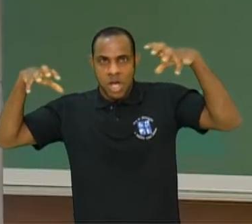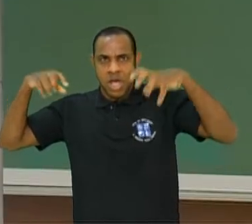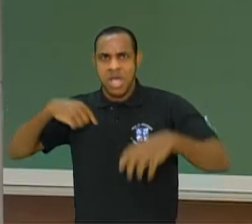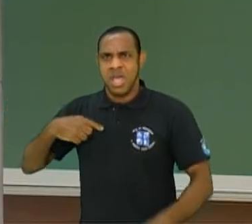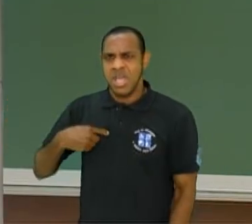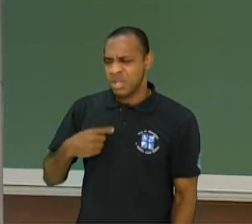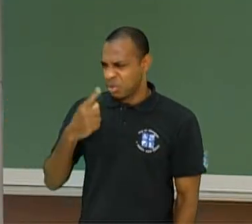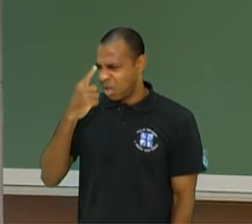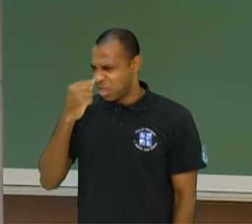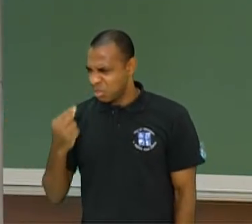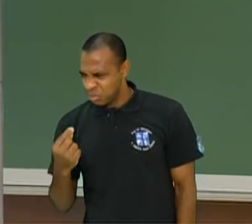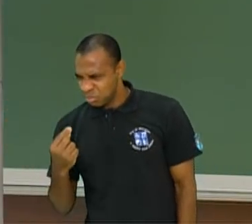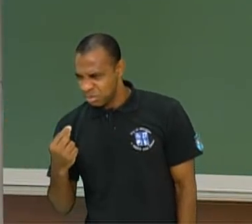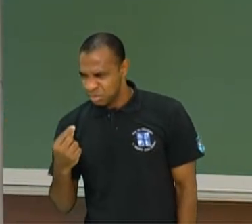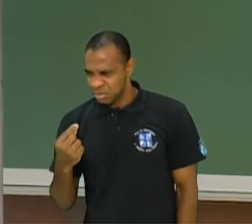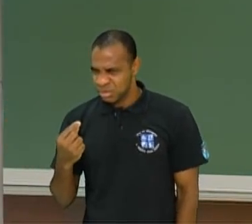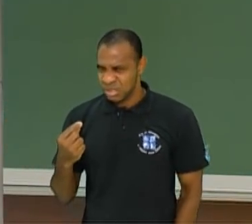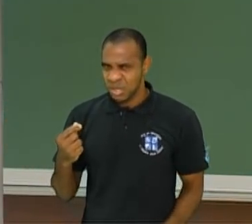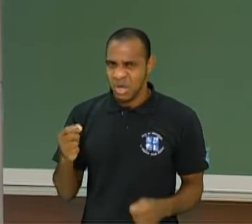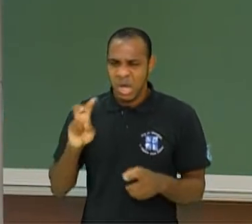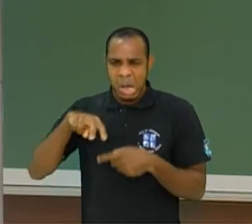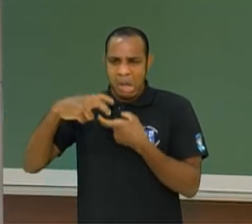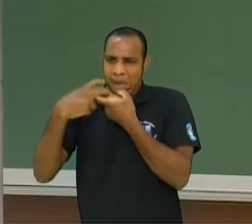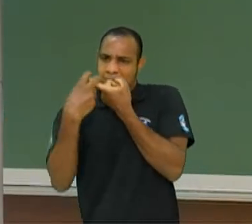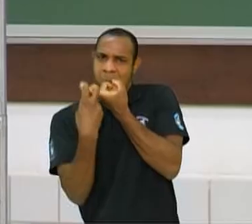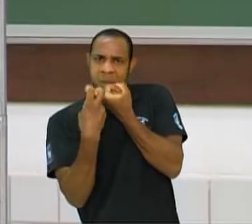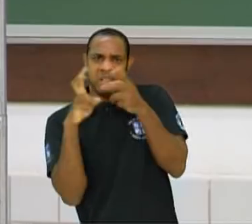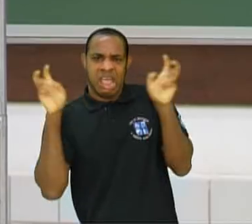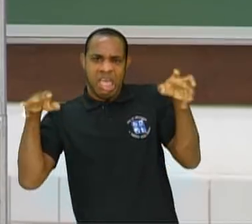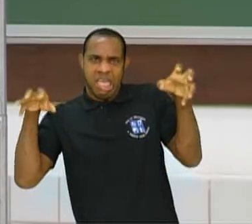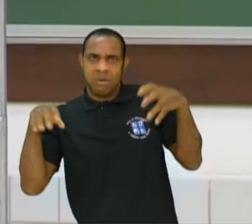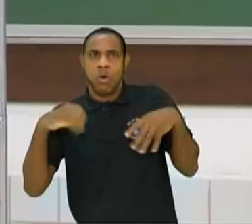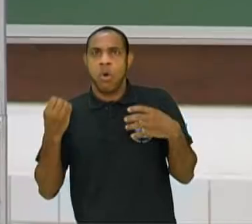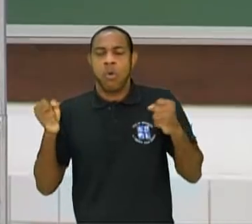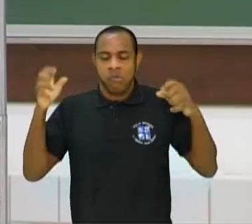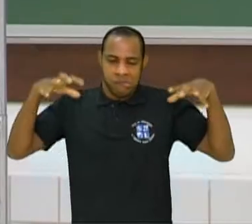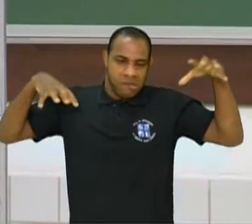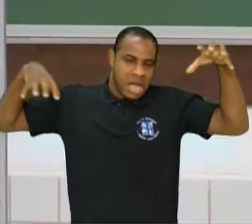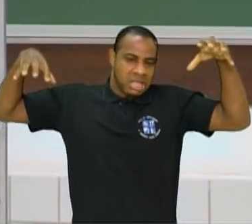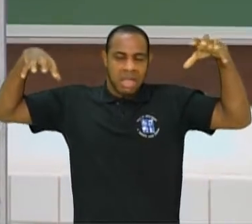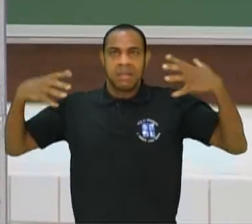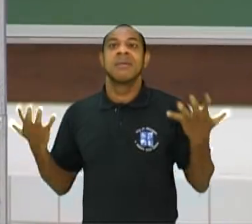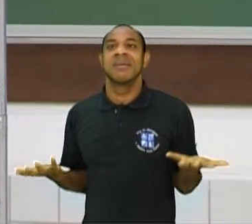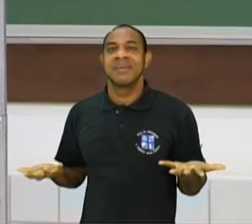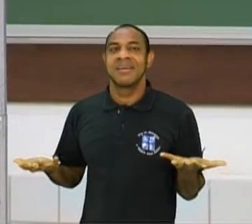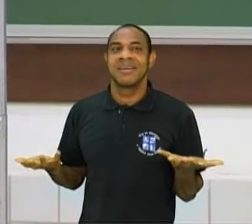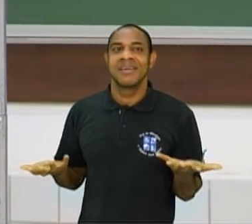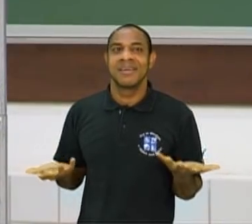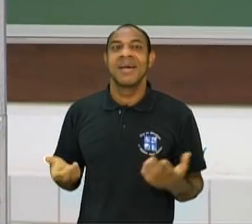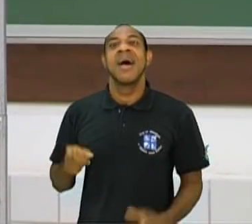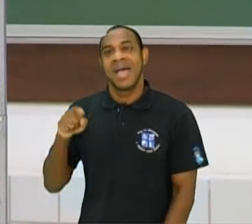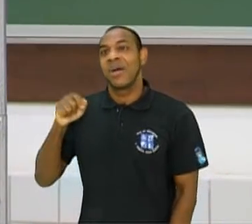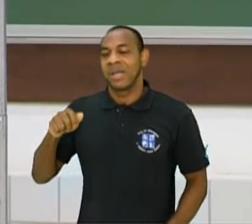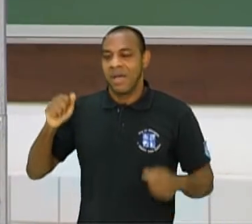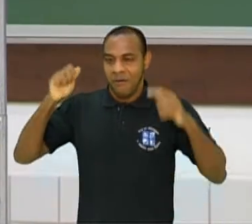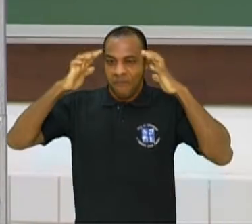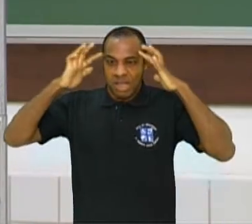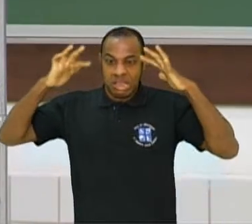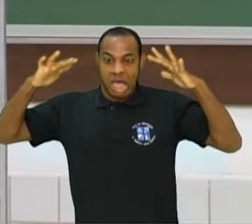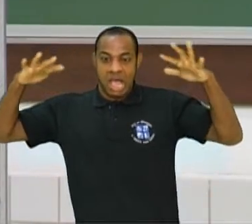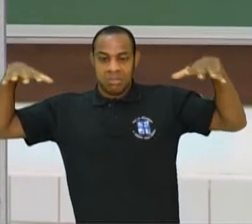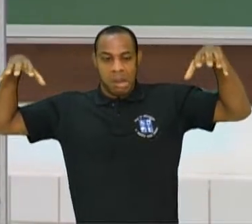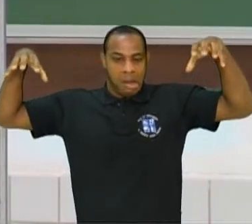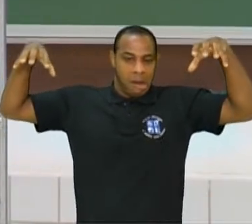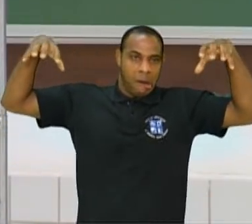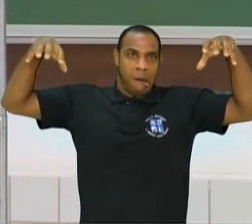bruxa, um gato, um morcego ou um fantasma? É claro que é um fantasma. Ele sai à noite para